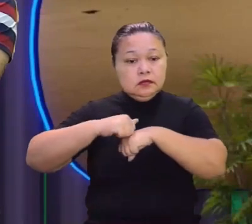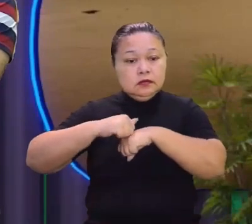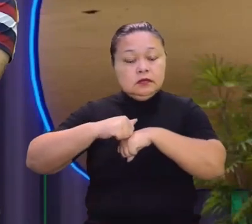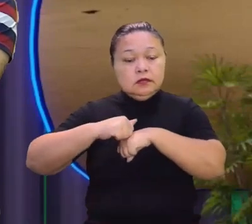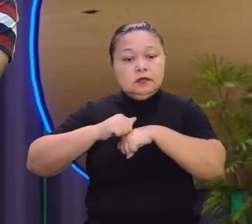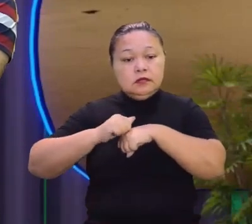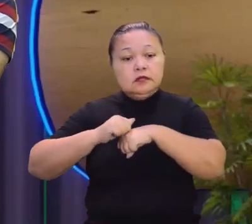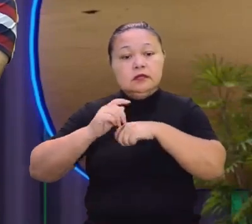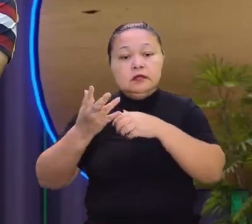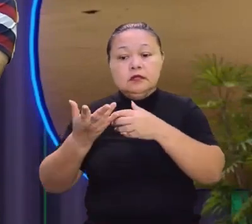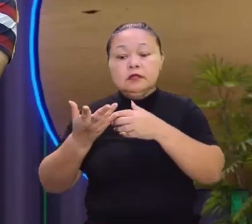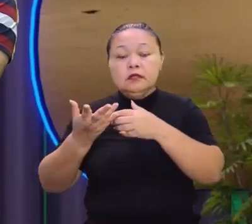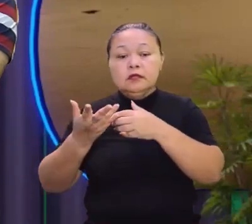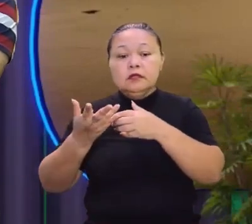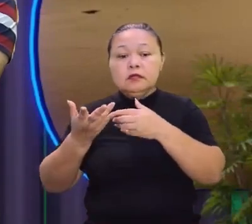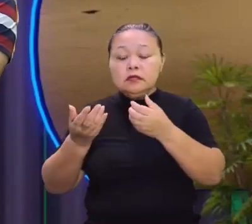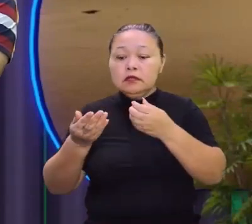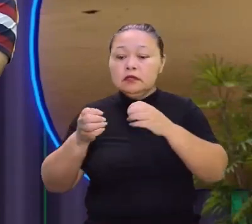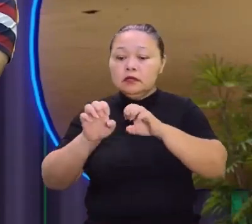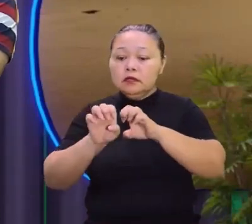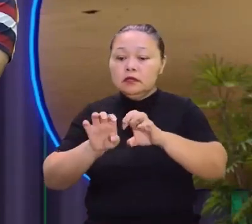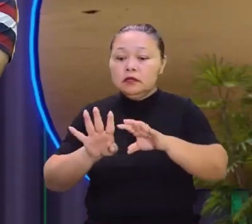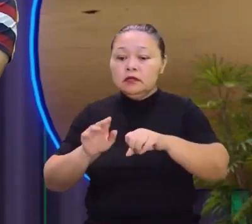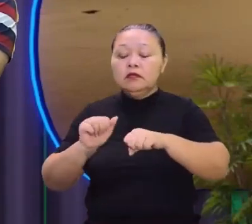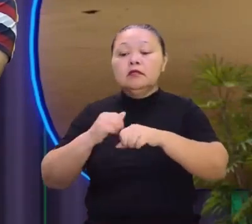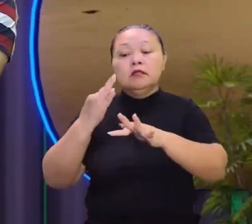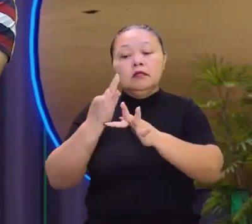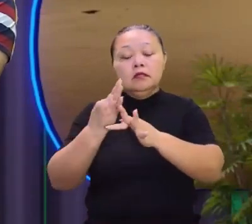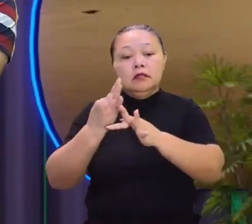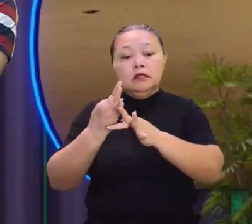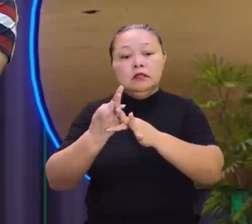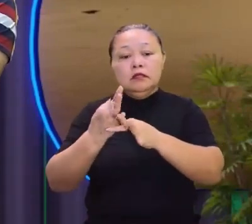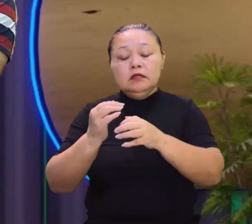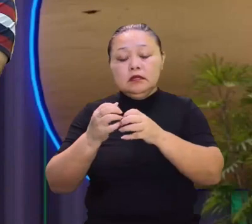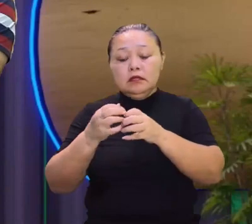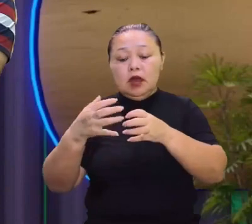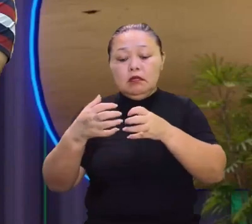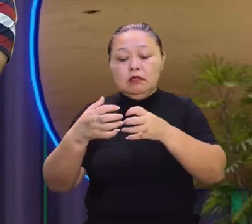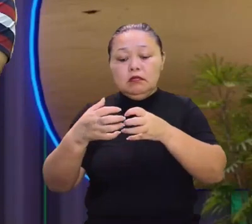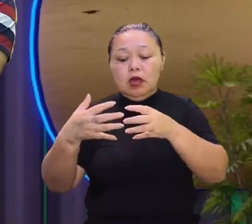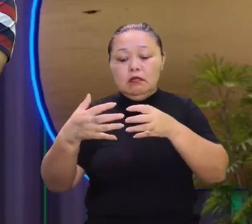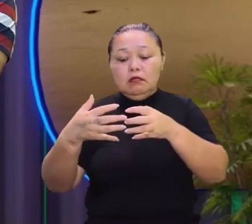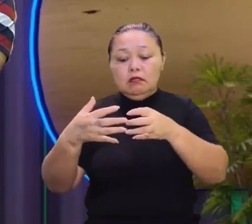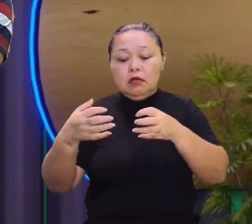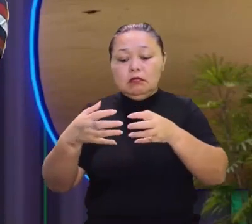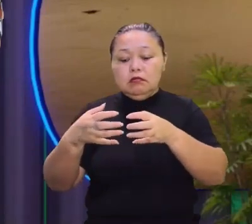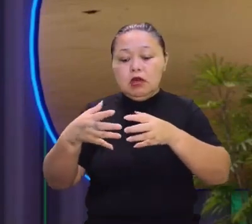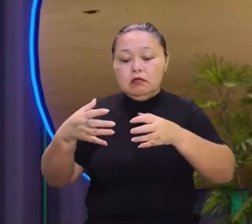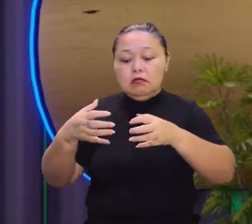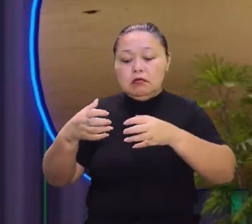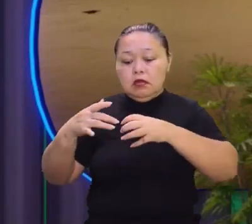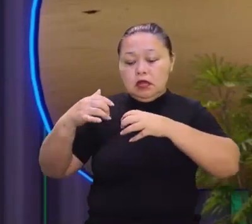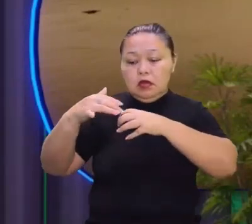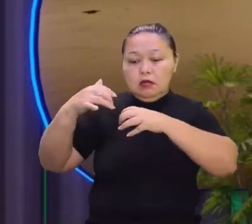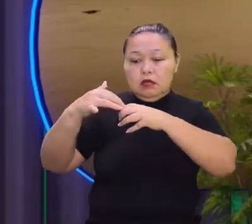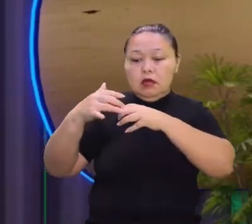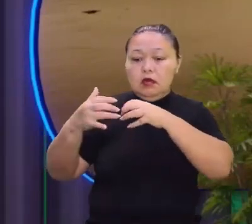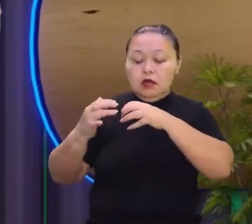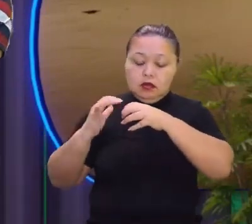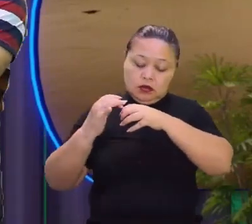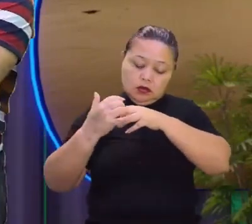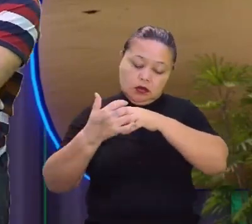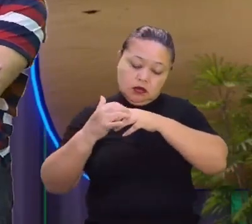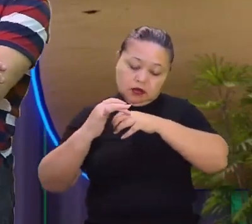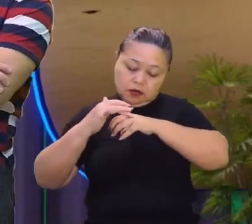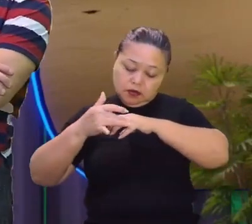é comprometida, a sua estrutura, pelo intemperismo físico, né? Que acaba dilatando, formando alguns buracos, fendas, né? Fissuras